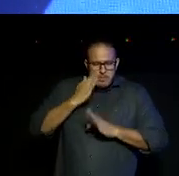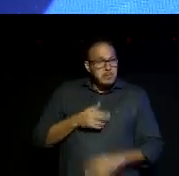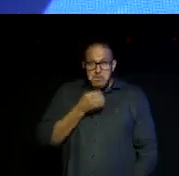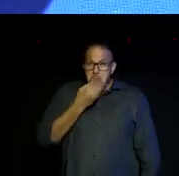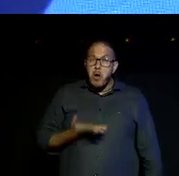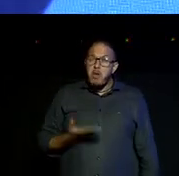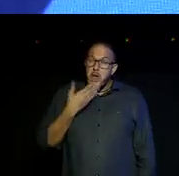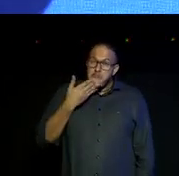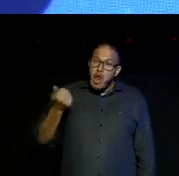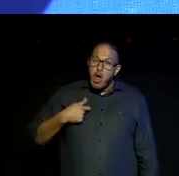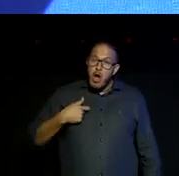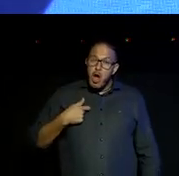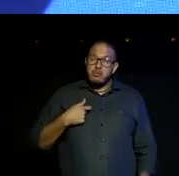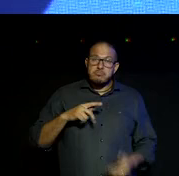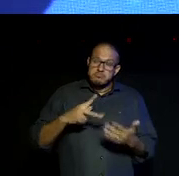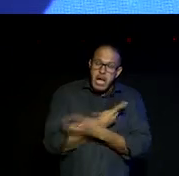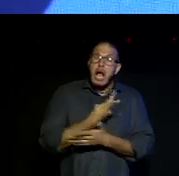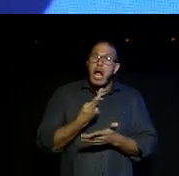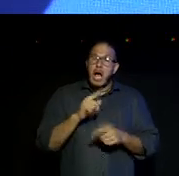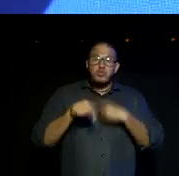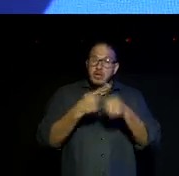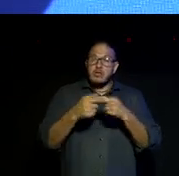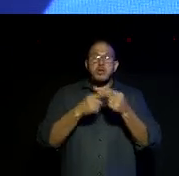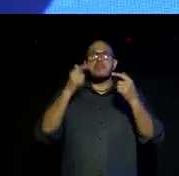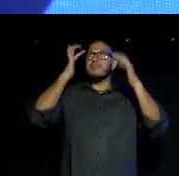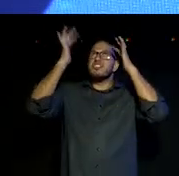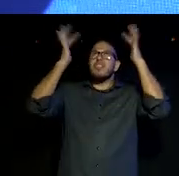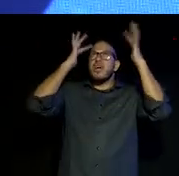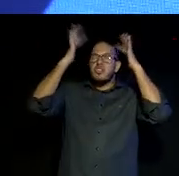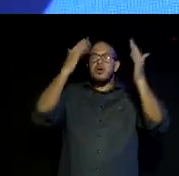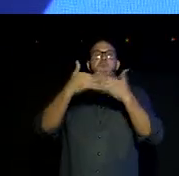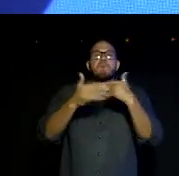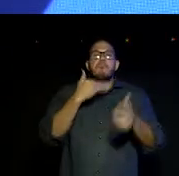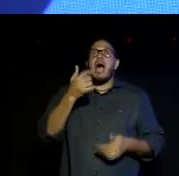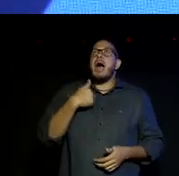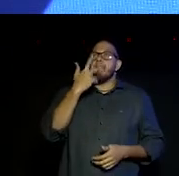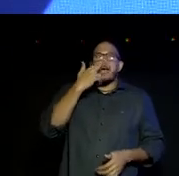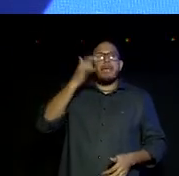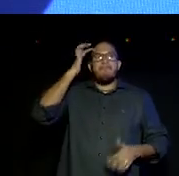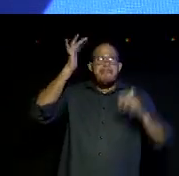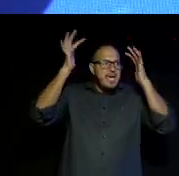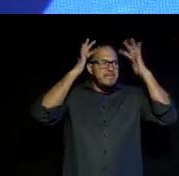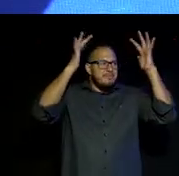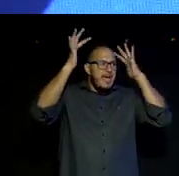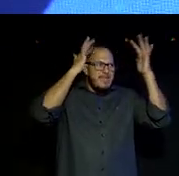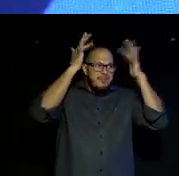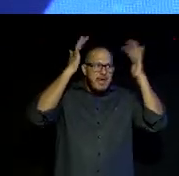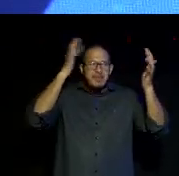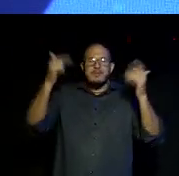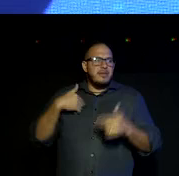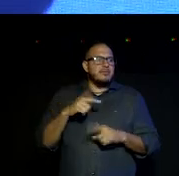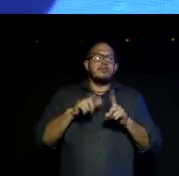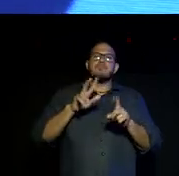deprimir. É melhor terra sólida, nua, do que castelos voadores como a gente tem. acha que pensa um monte de coisa e está sendo